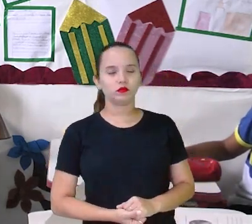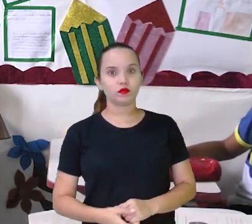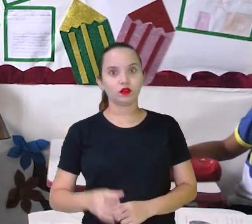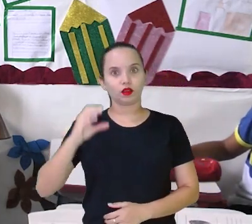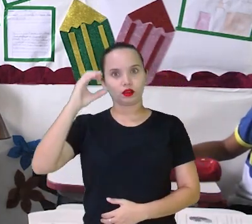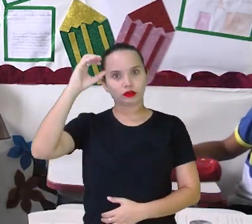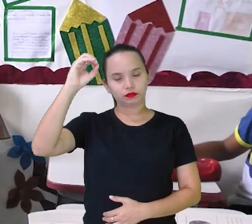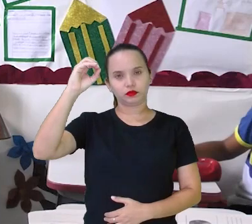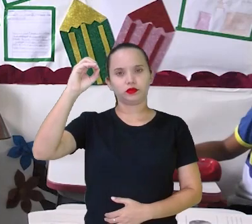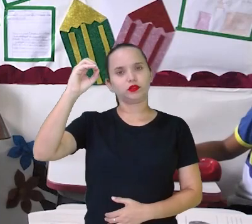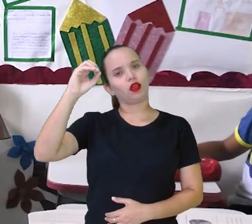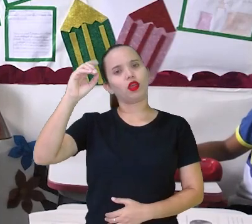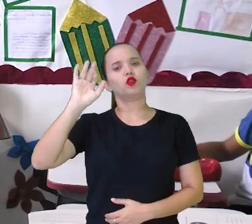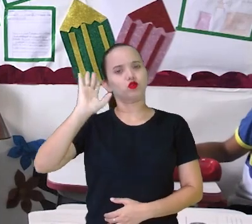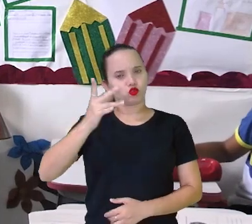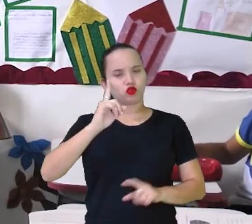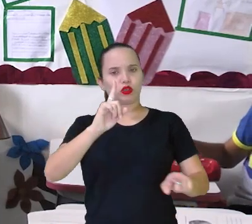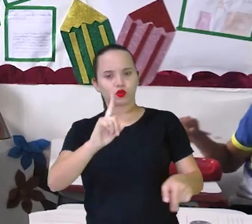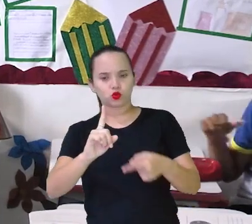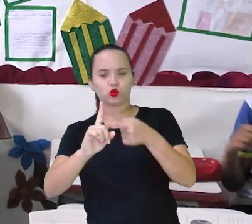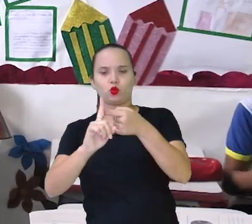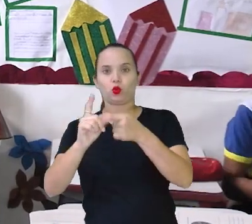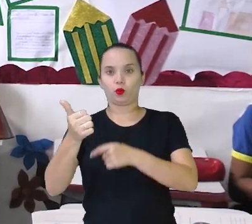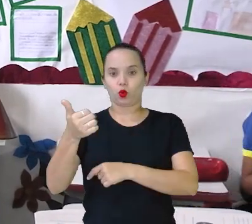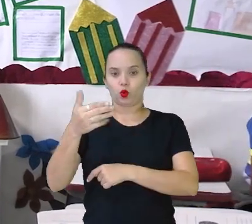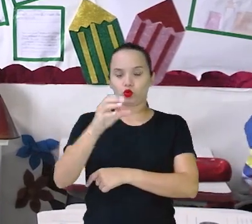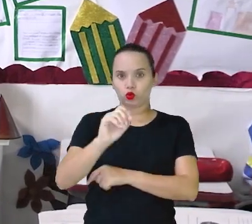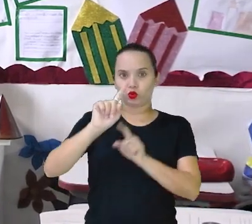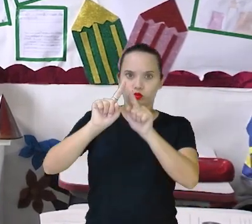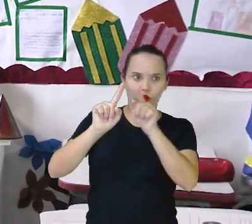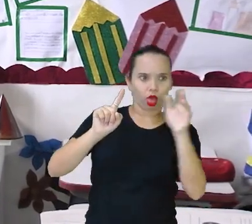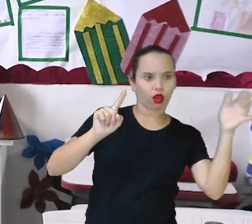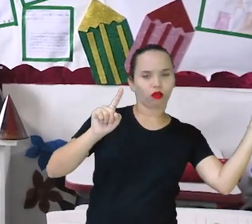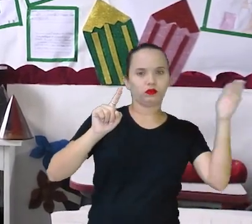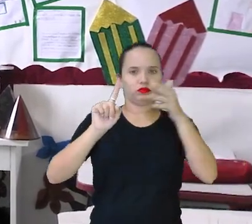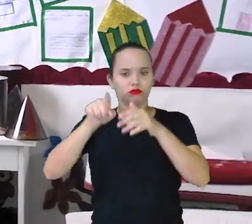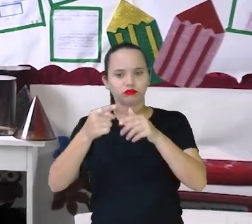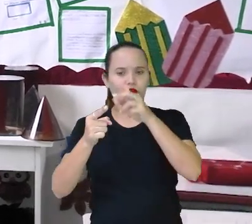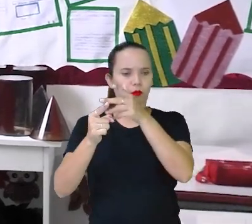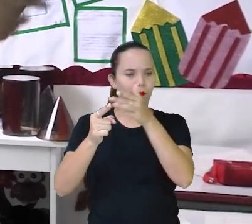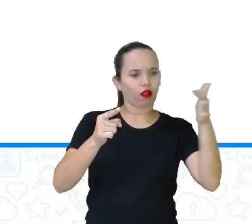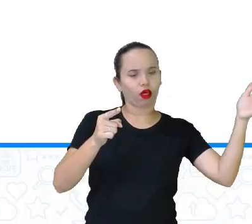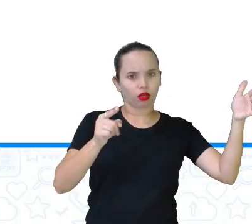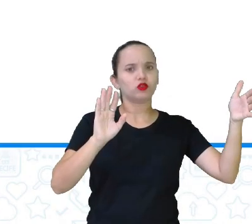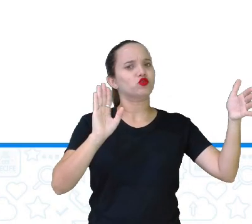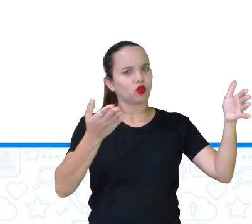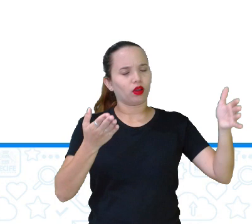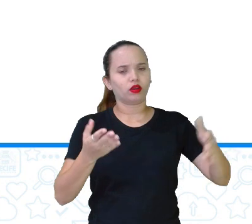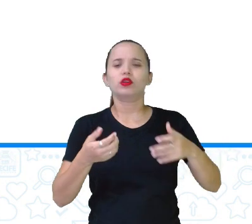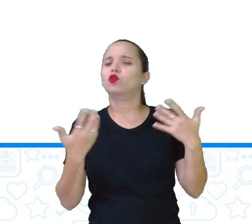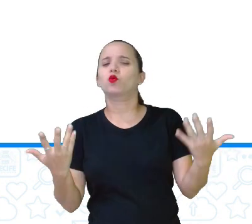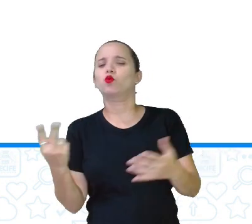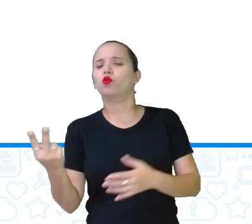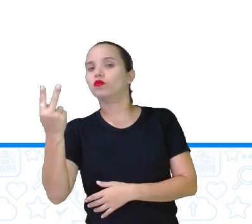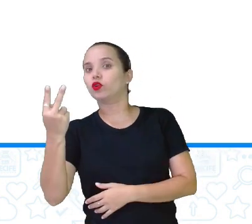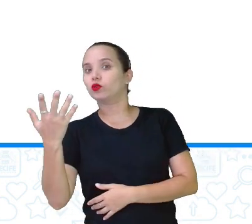Zero, né? Aqui a gente somou, ó, os décimos. Aí consegue que deu qual foi o valor?